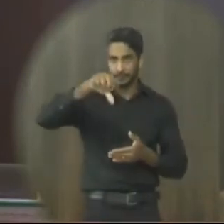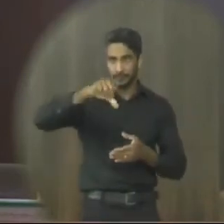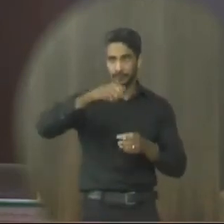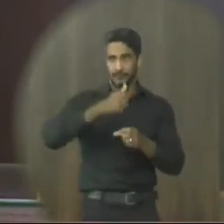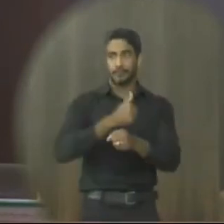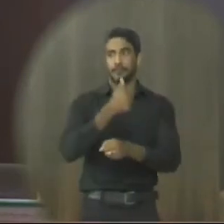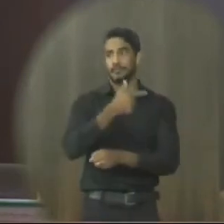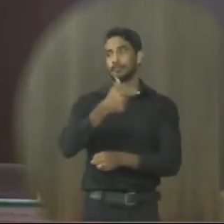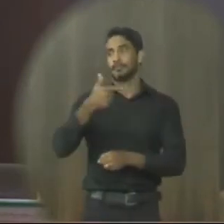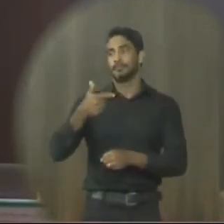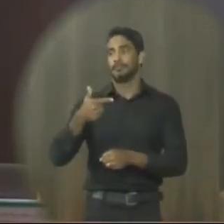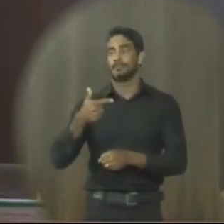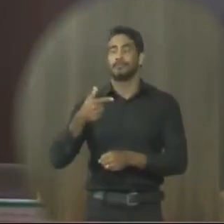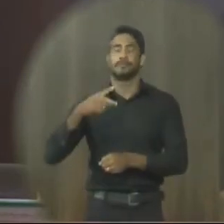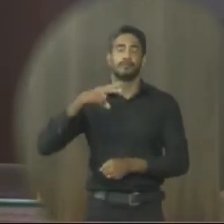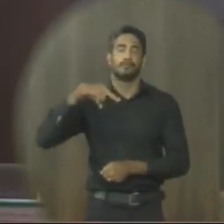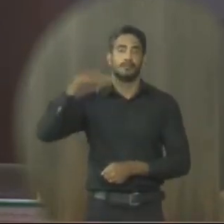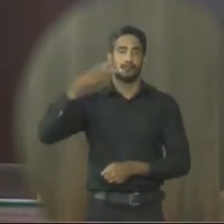069-2022, ao excelentíssimo senhor Ramon